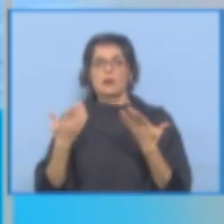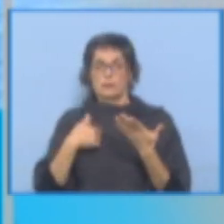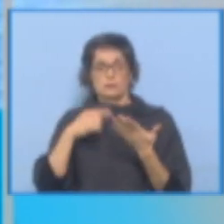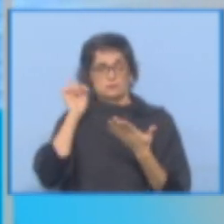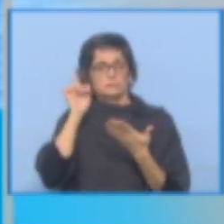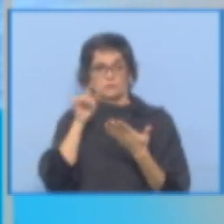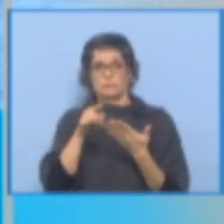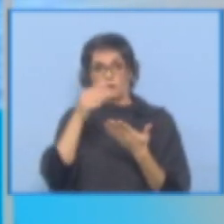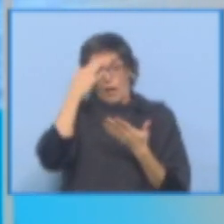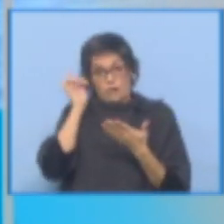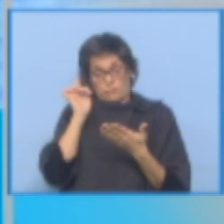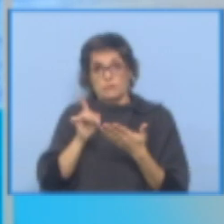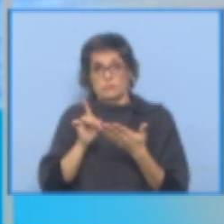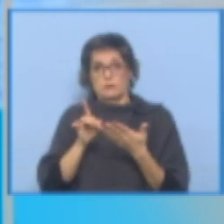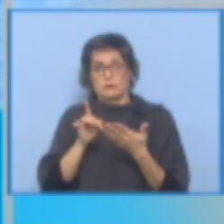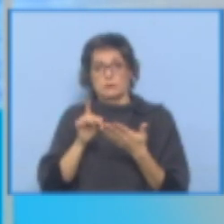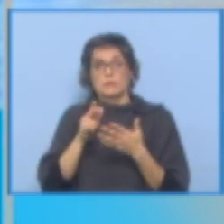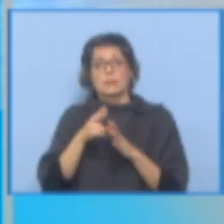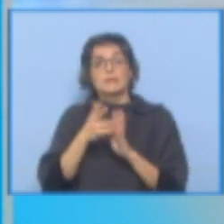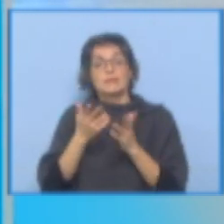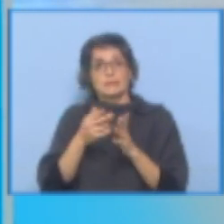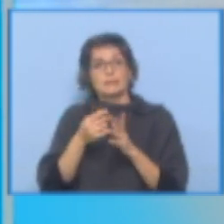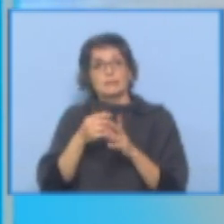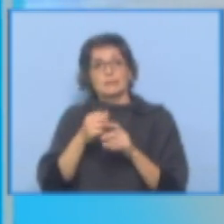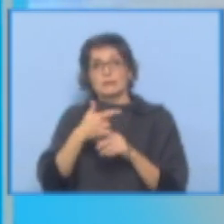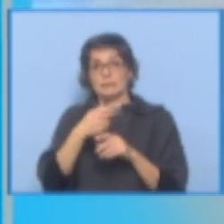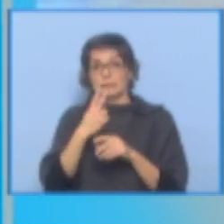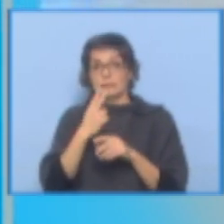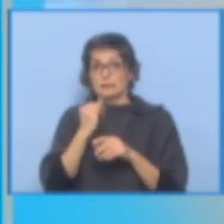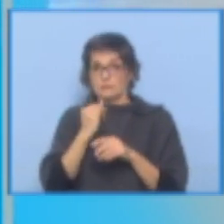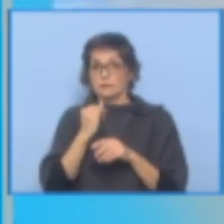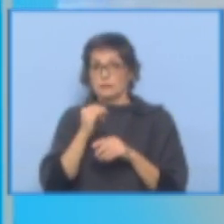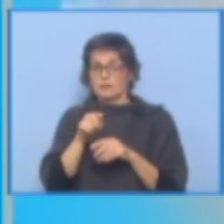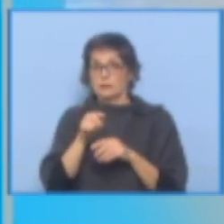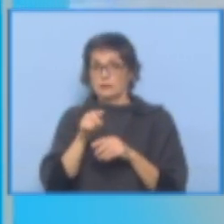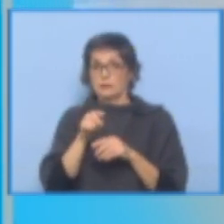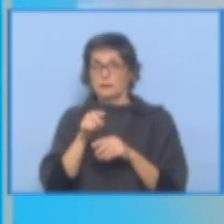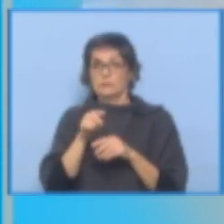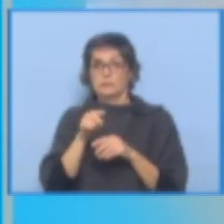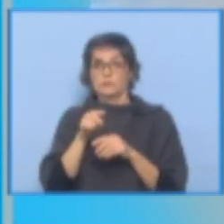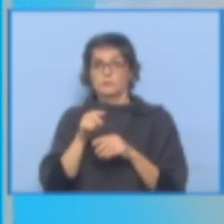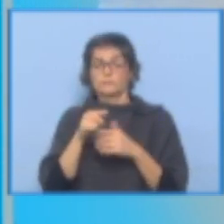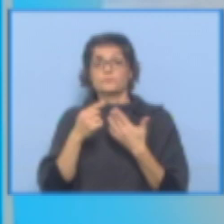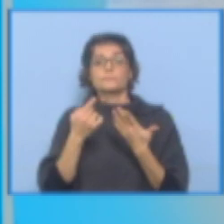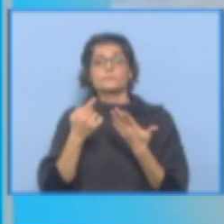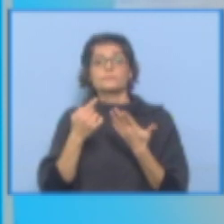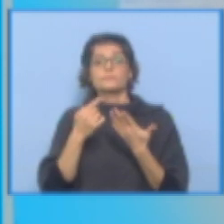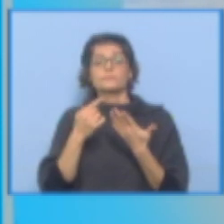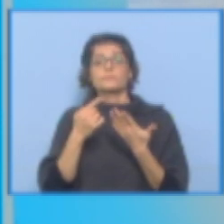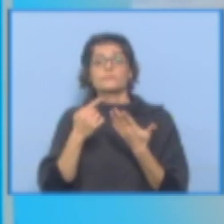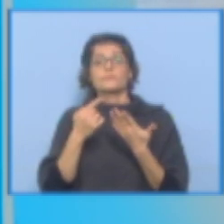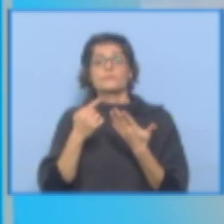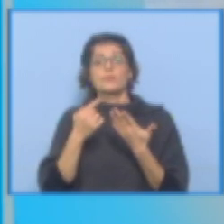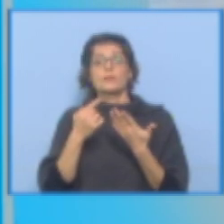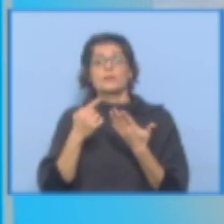importante, na reportagem da TVI, que dá conta, no fundo, para quem não tenha visto,